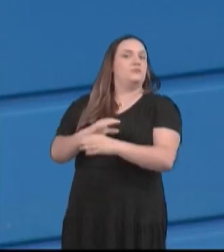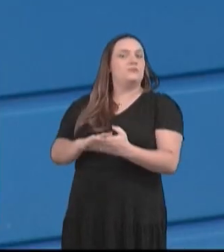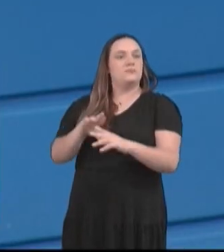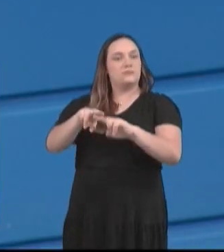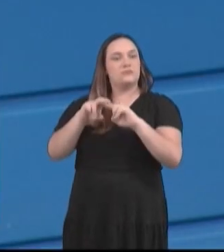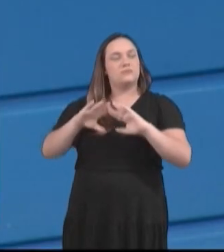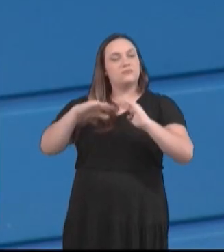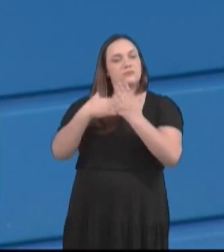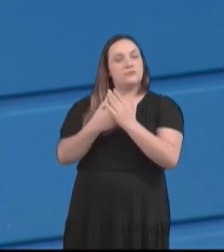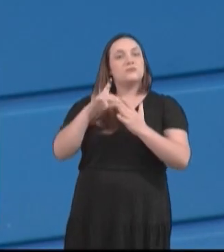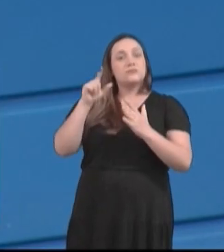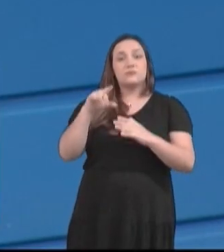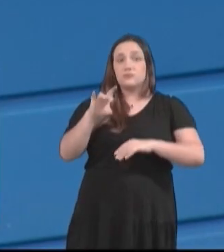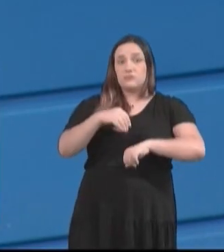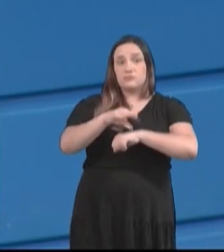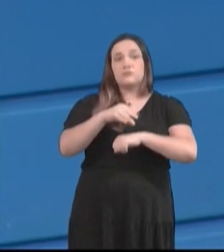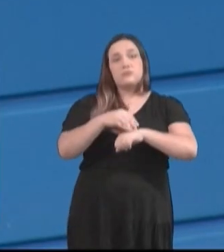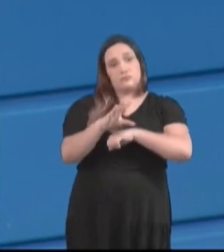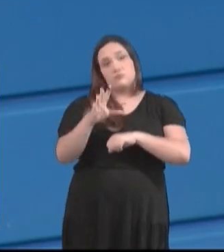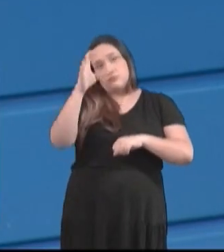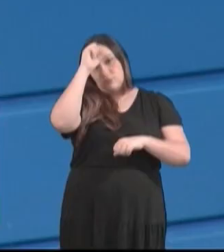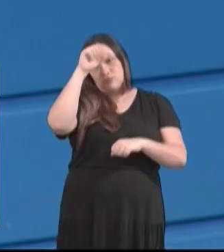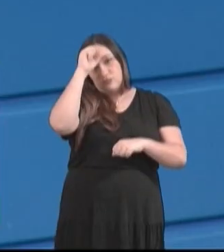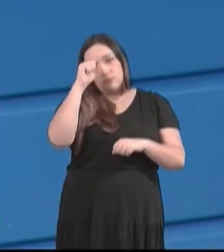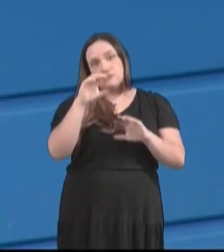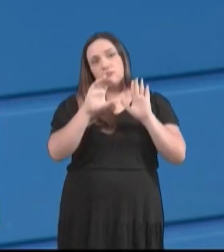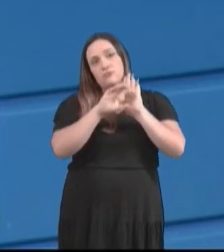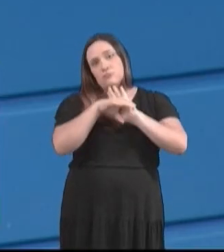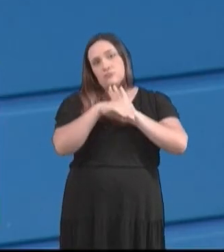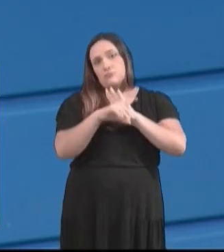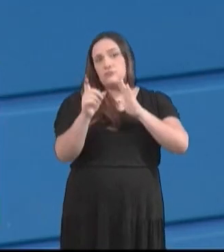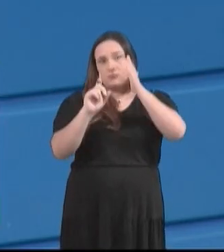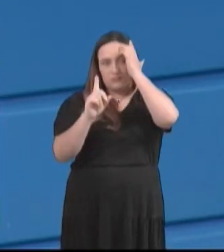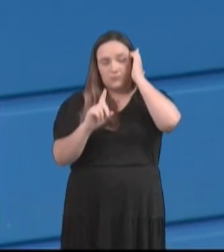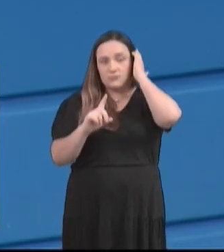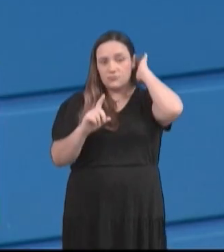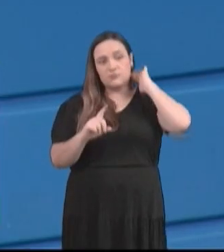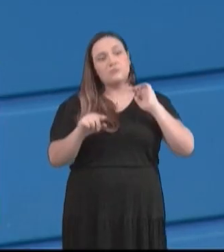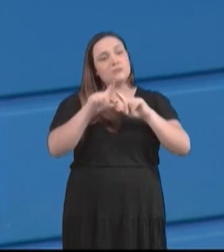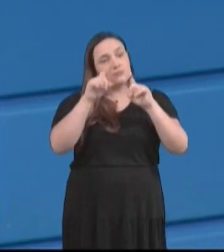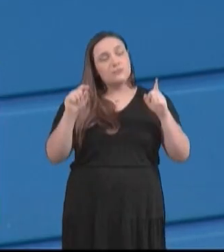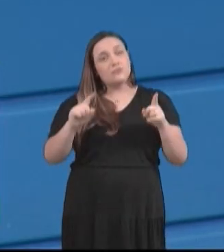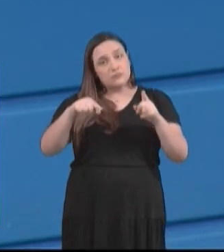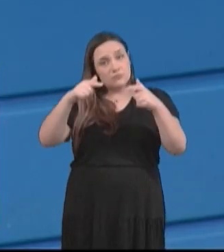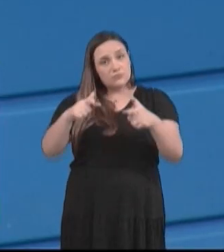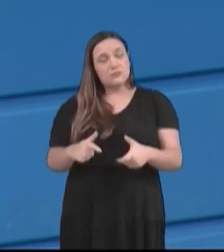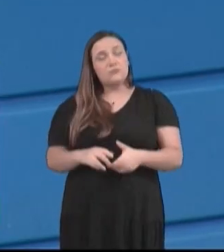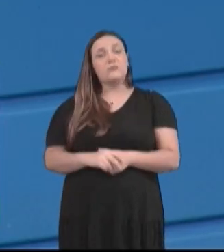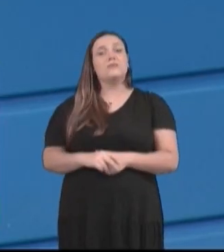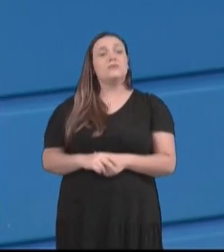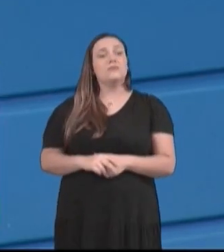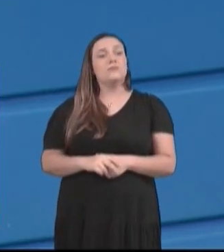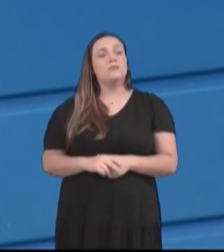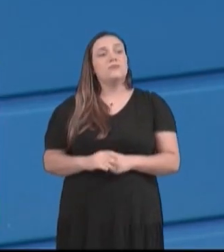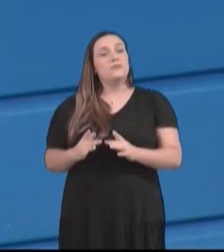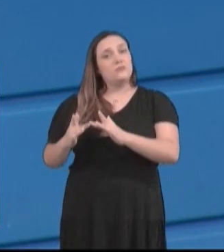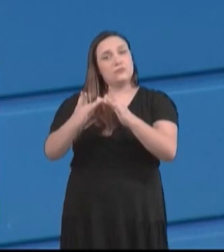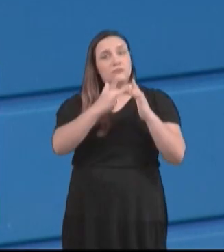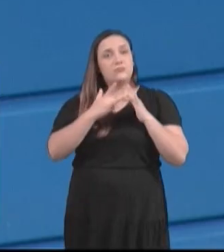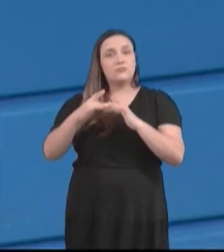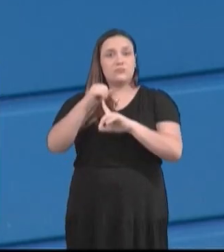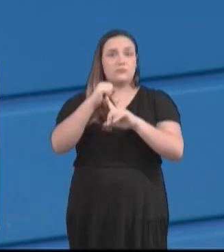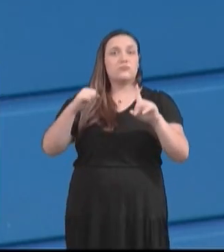é apenas um local de transmissão de conhecimentos do conteúdo programático, mas, na realidade, trata-se de um verdadeiro espaço